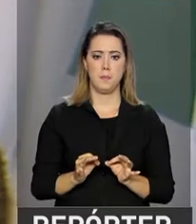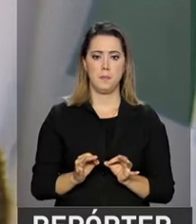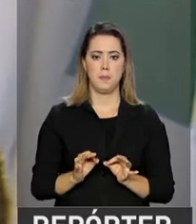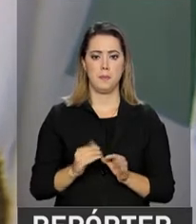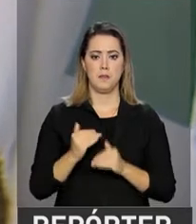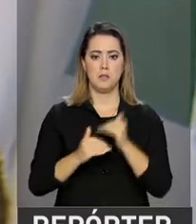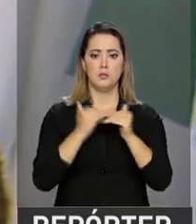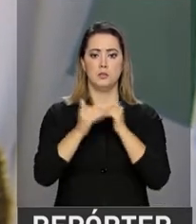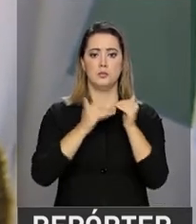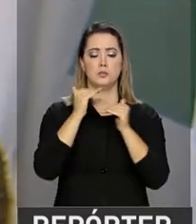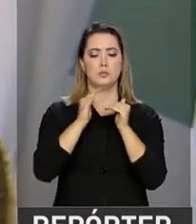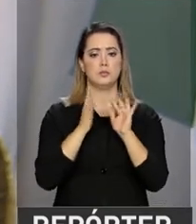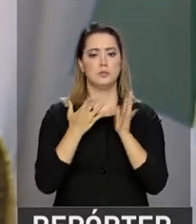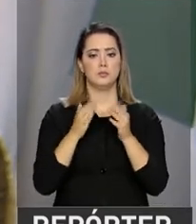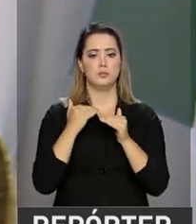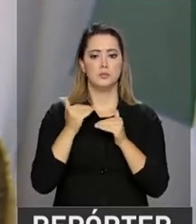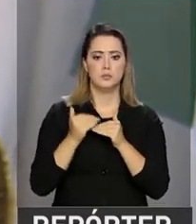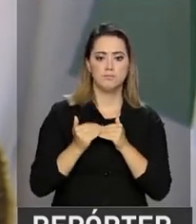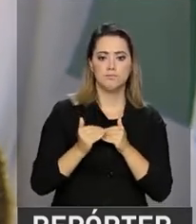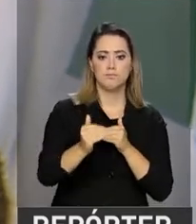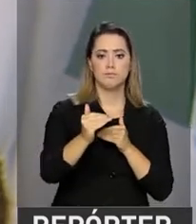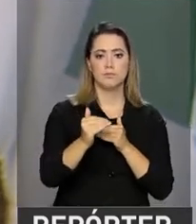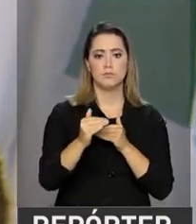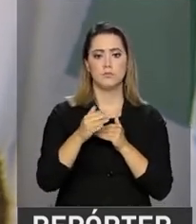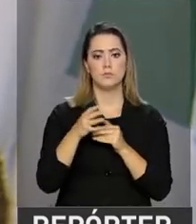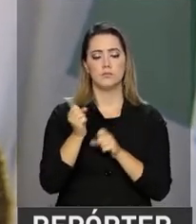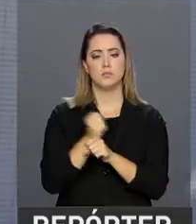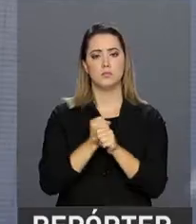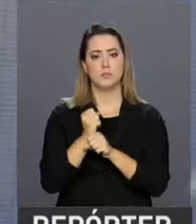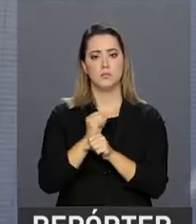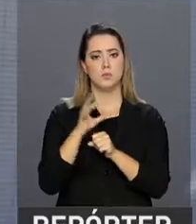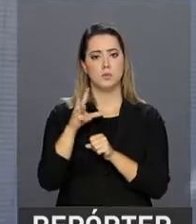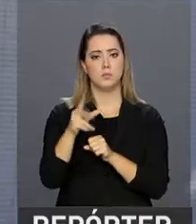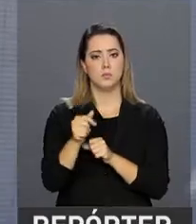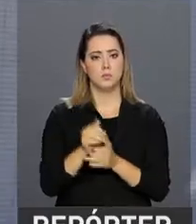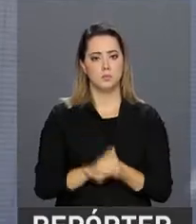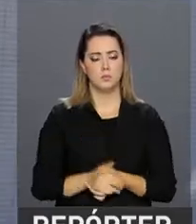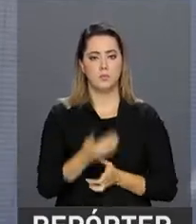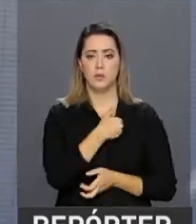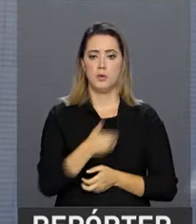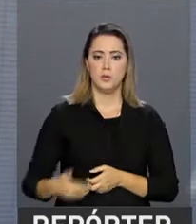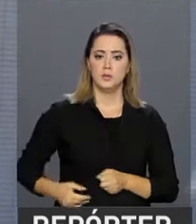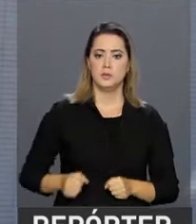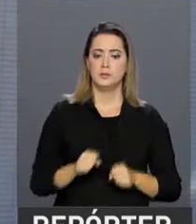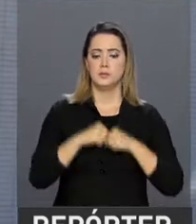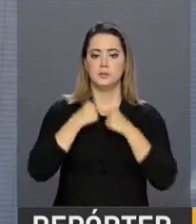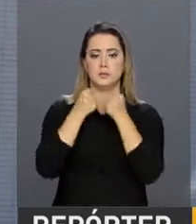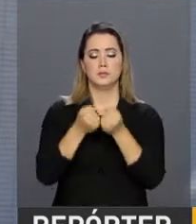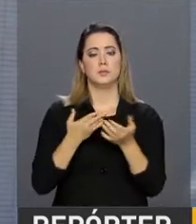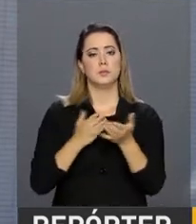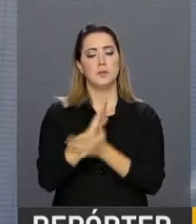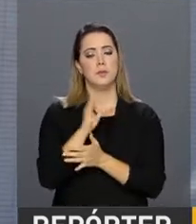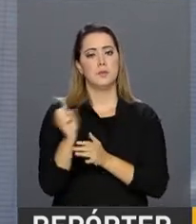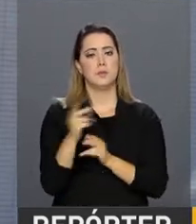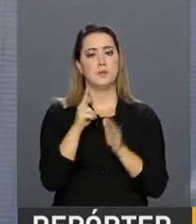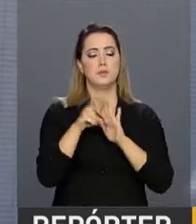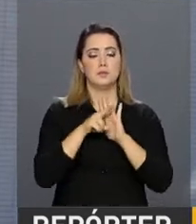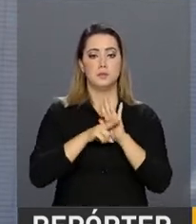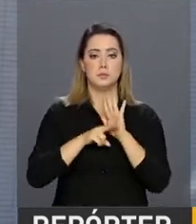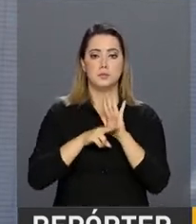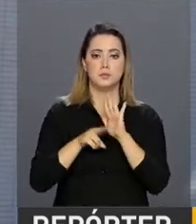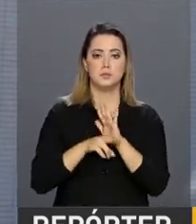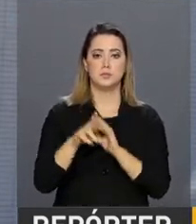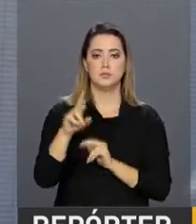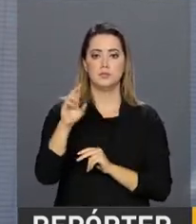um crescimento que vai se acelerando durante o correr do ano. O governo está empenhado na aprovação do novo texto do Refis,